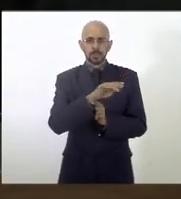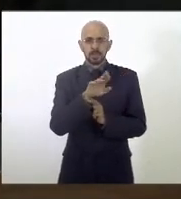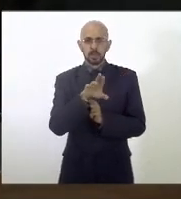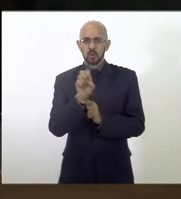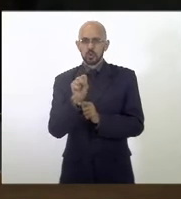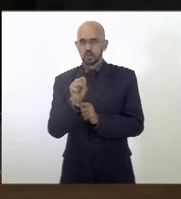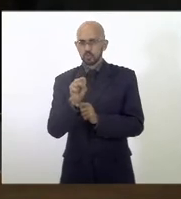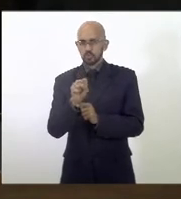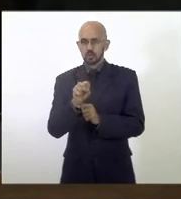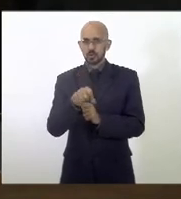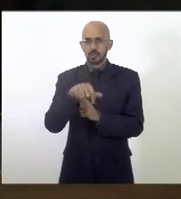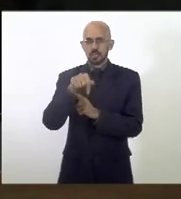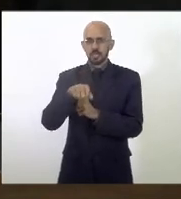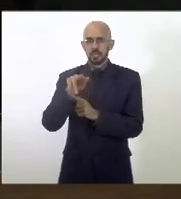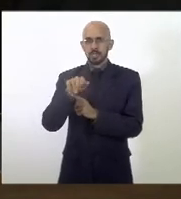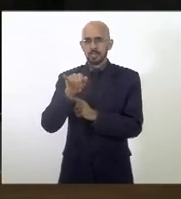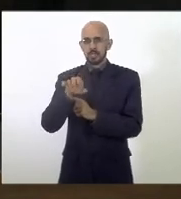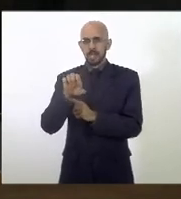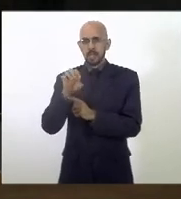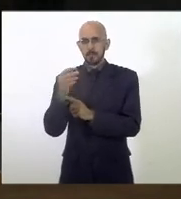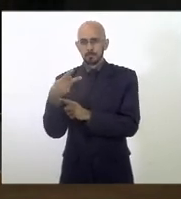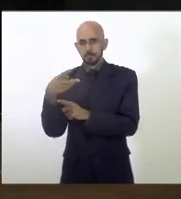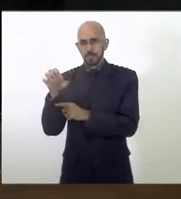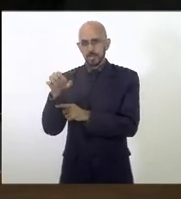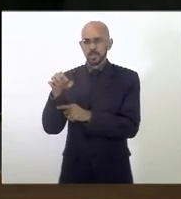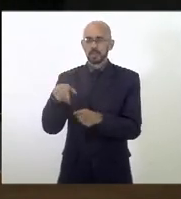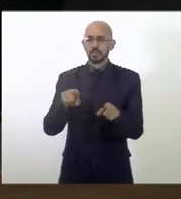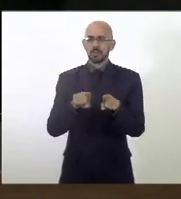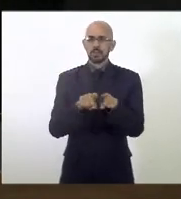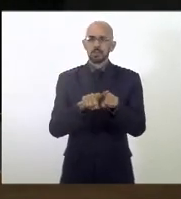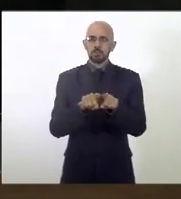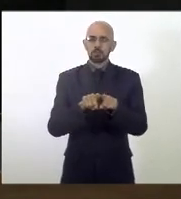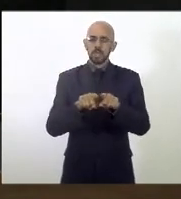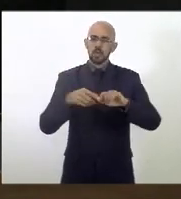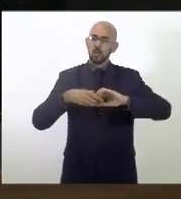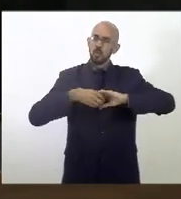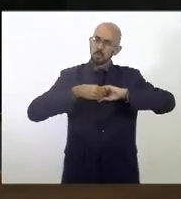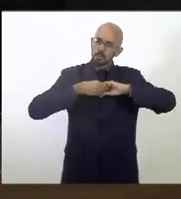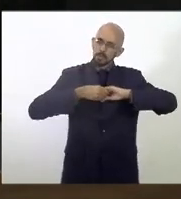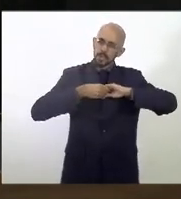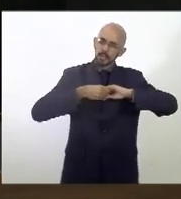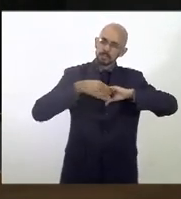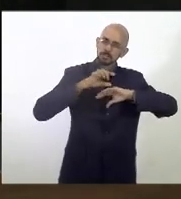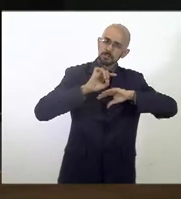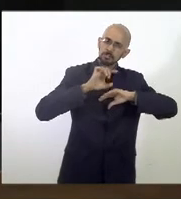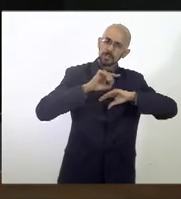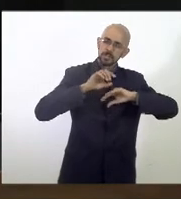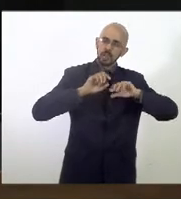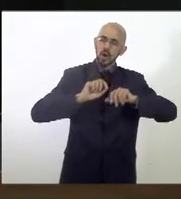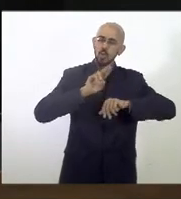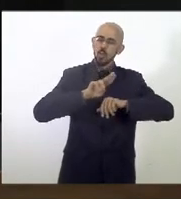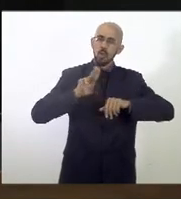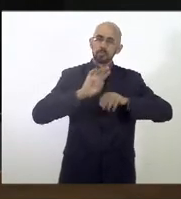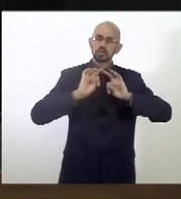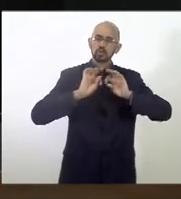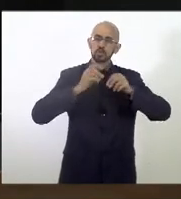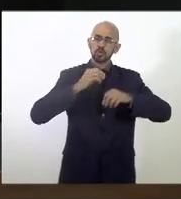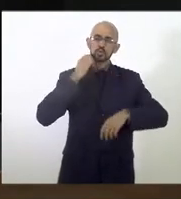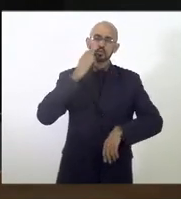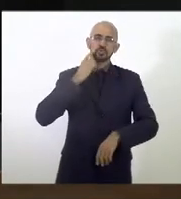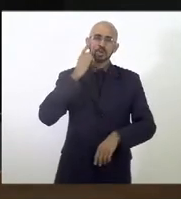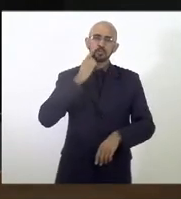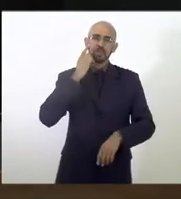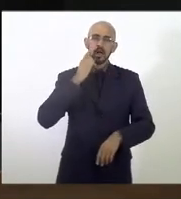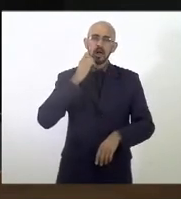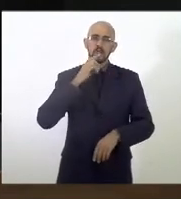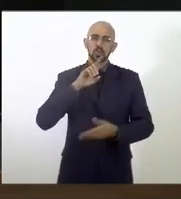secretário Kiep, e uma saudação especial, em nome dos parlamentares, ao